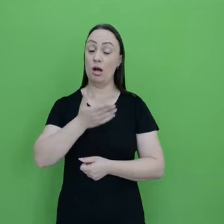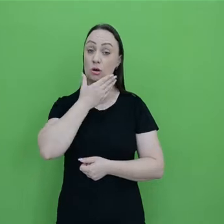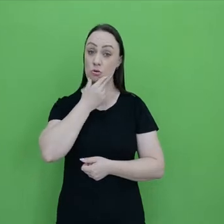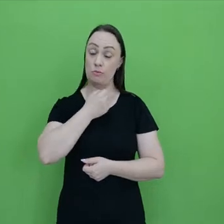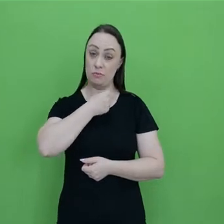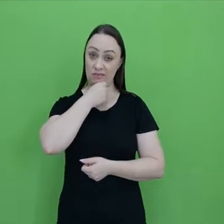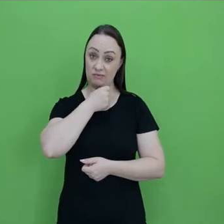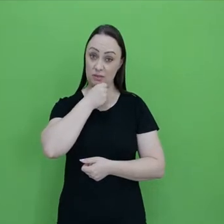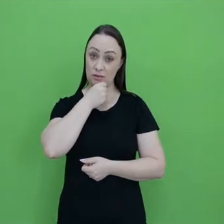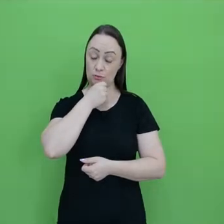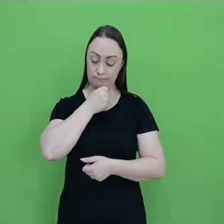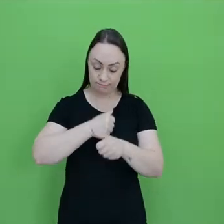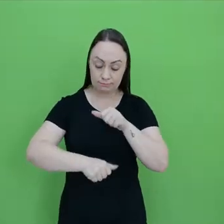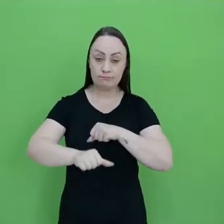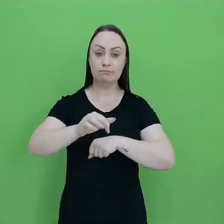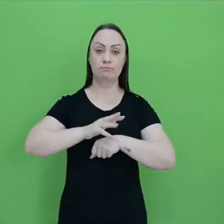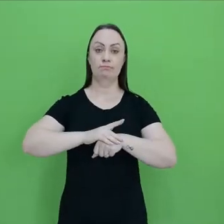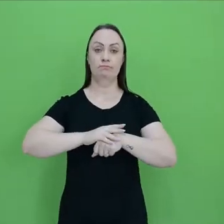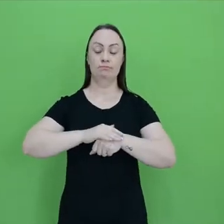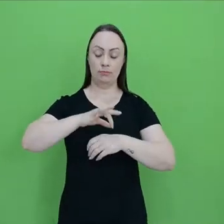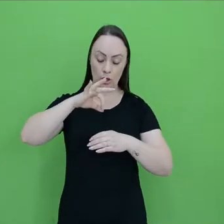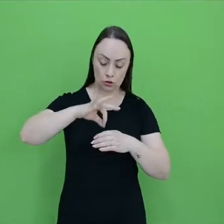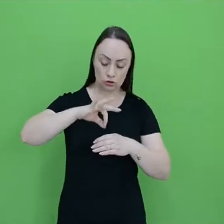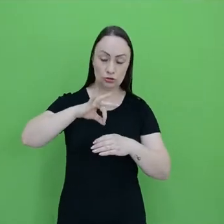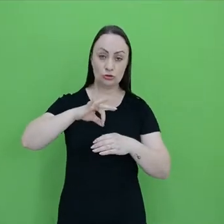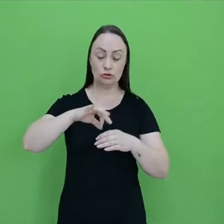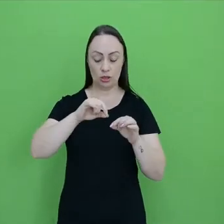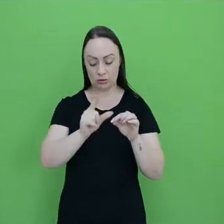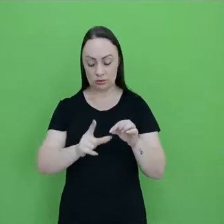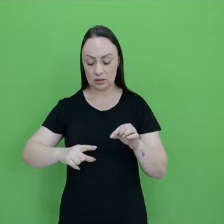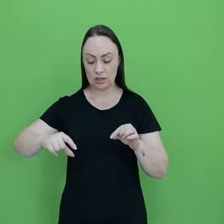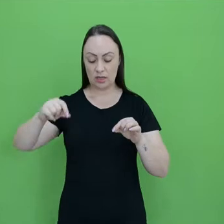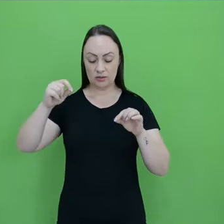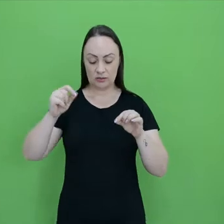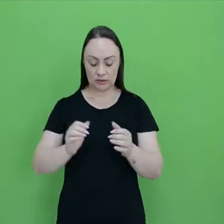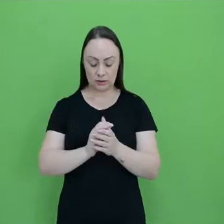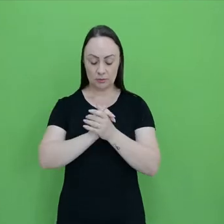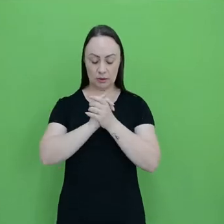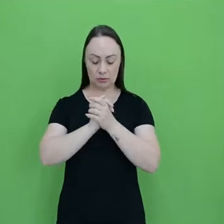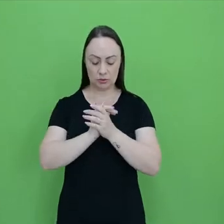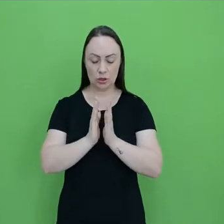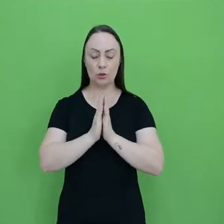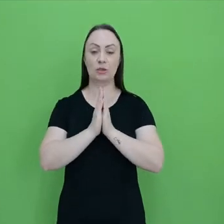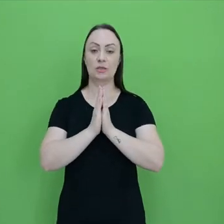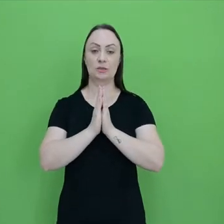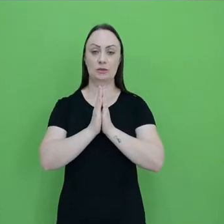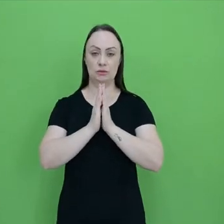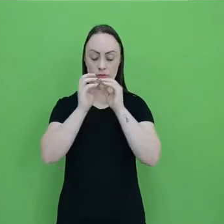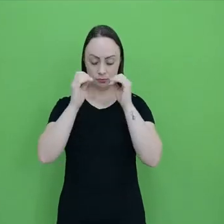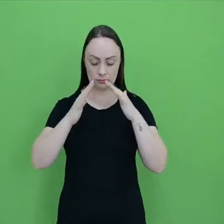Já bem velho, veio a doença. Chás, ervas, simpatia e